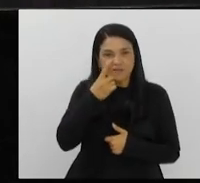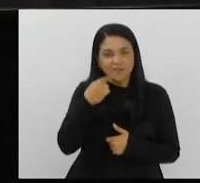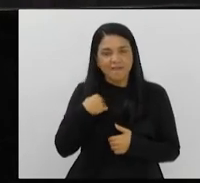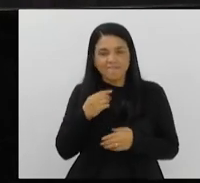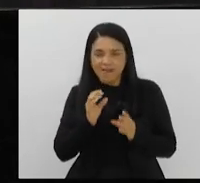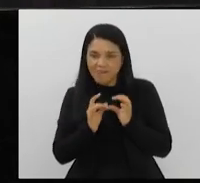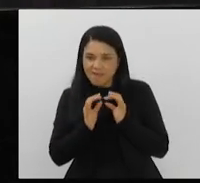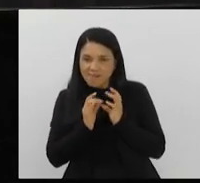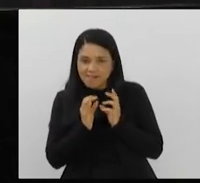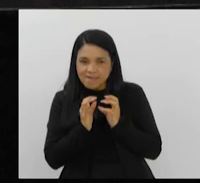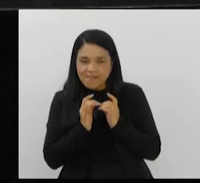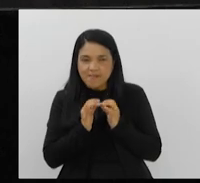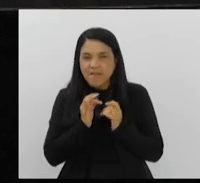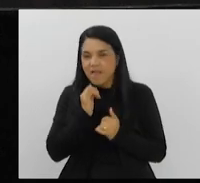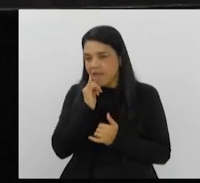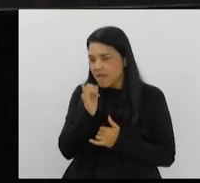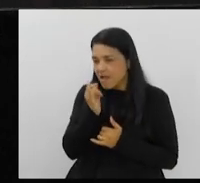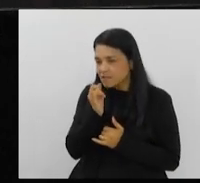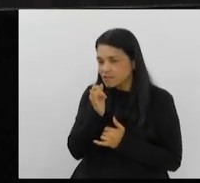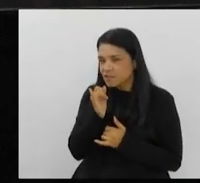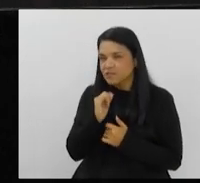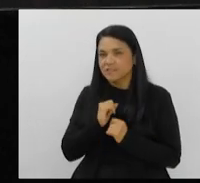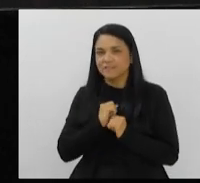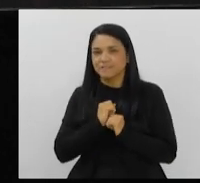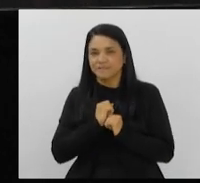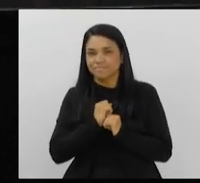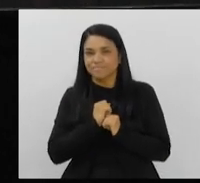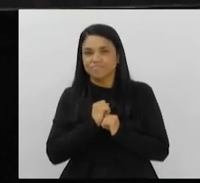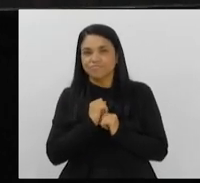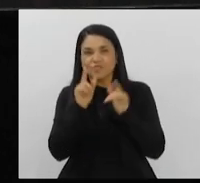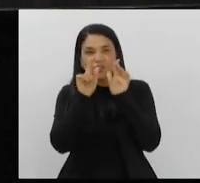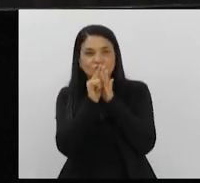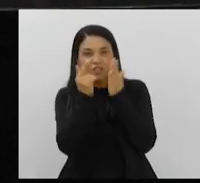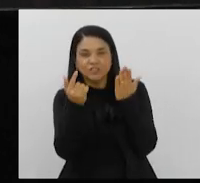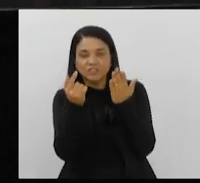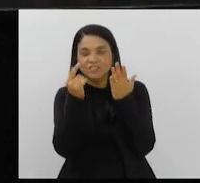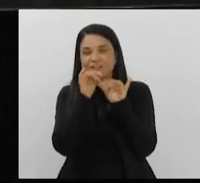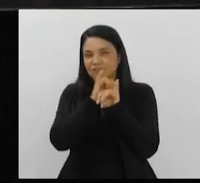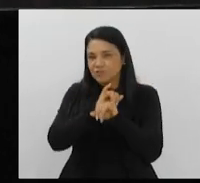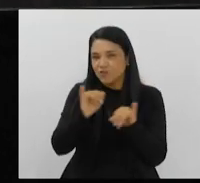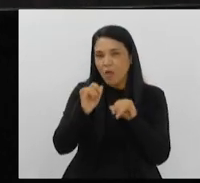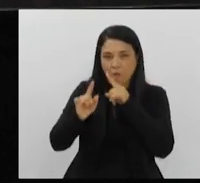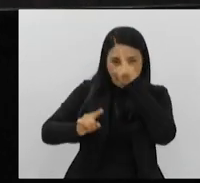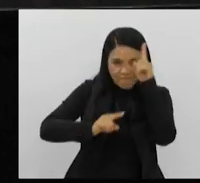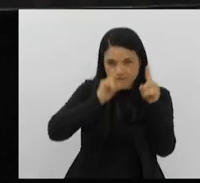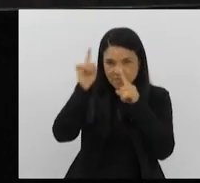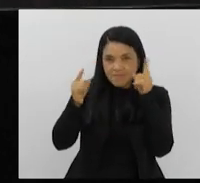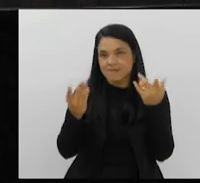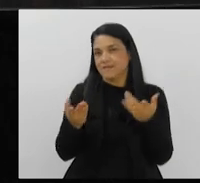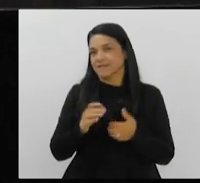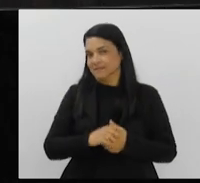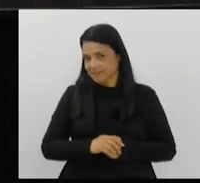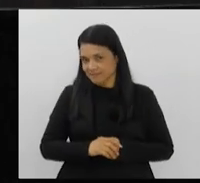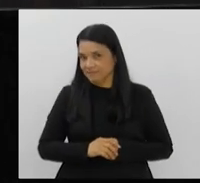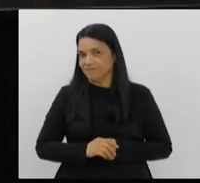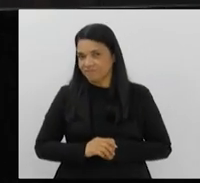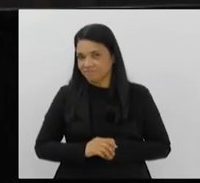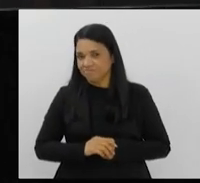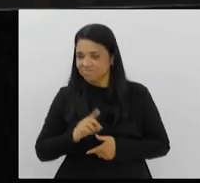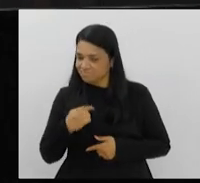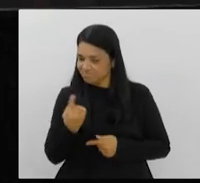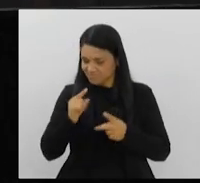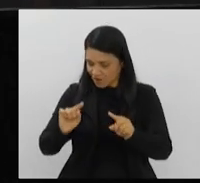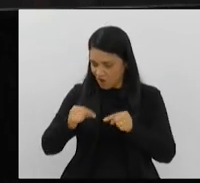armadilhazinha, dando recadinho que vão fazer, botar noticiazinha no jornal, inventando. Não